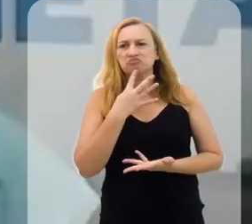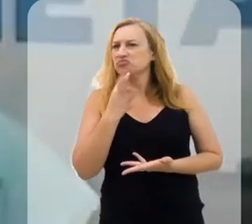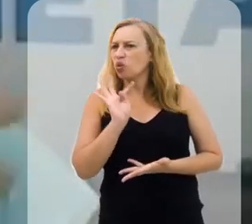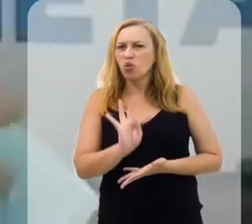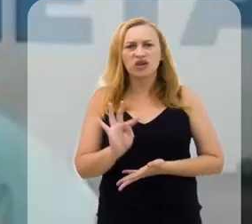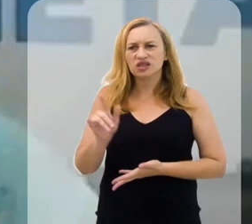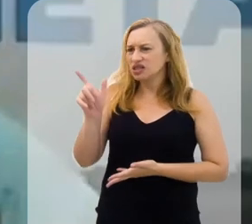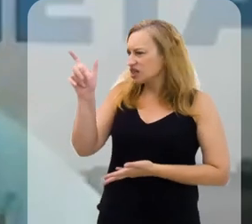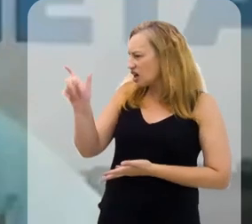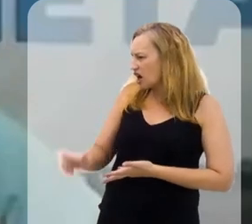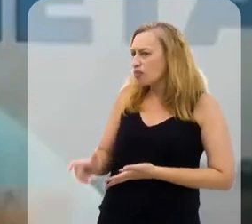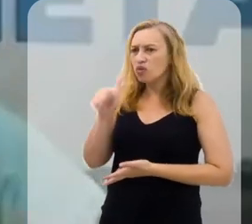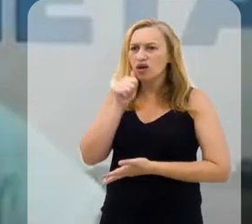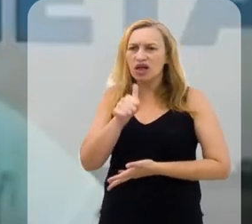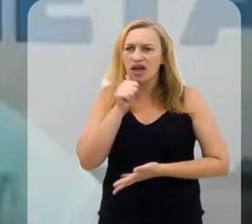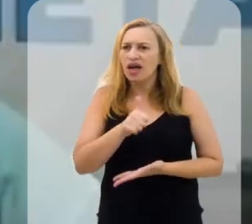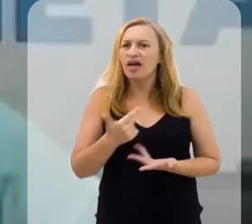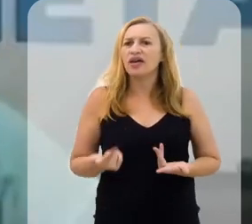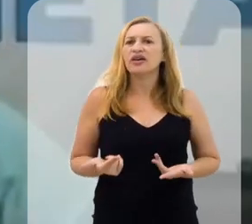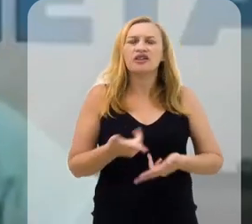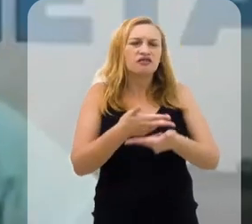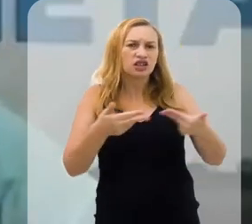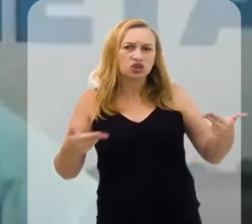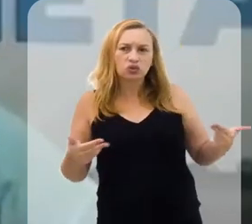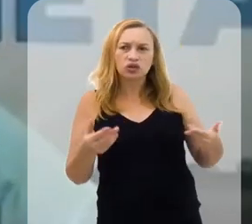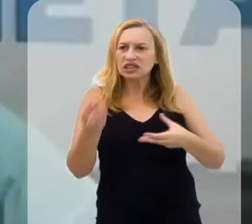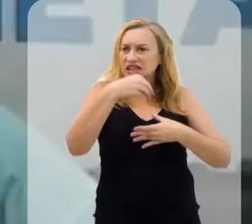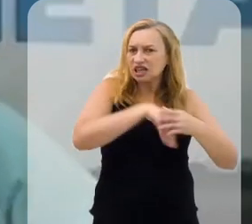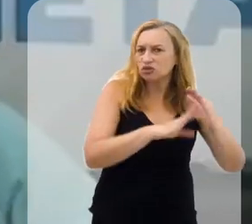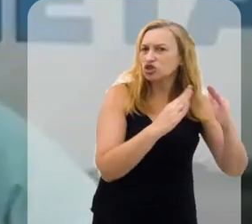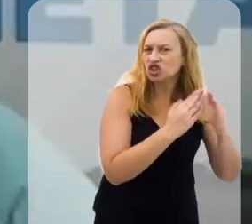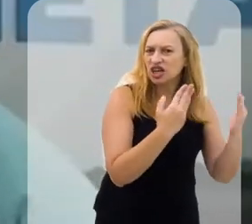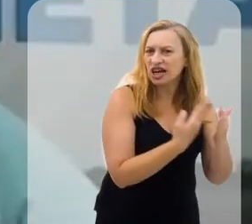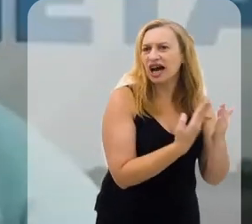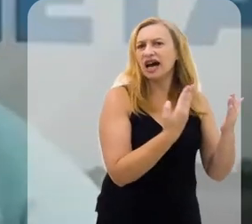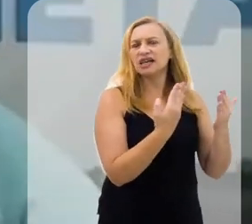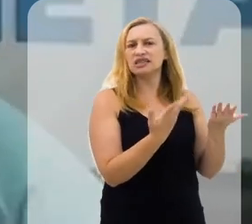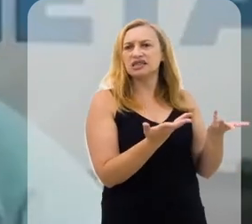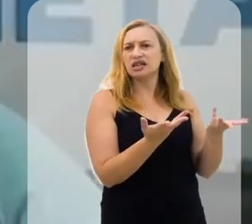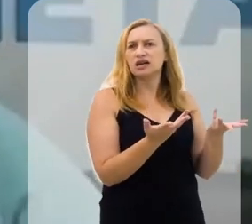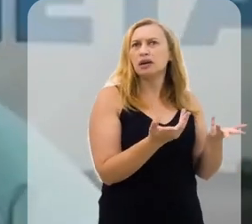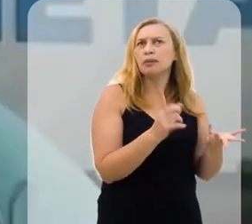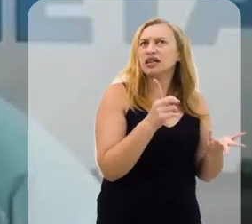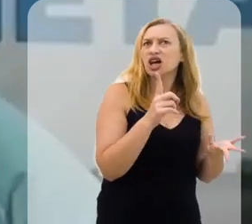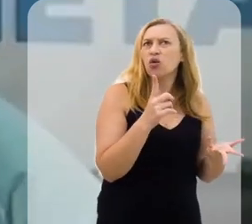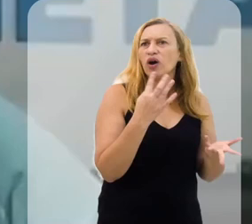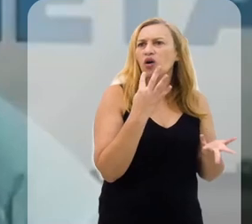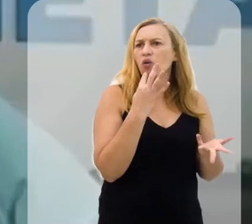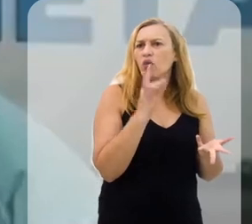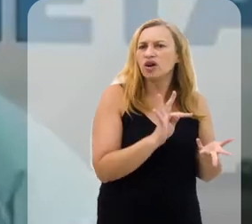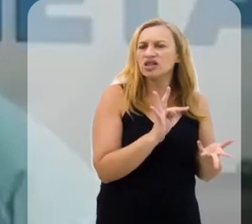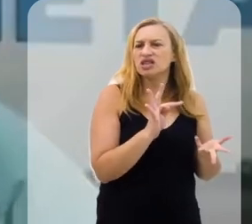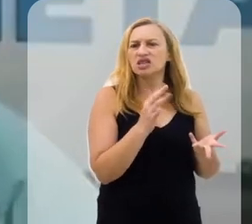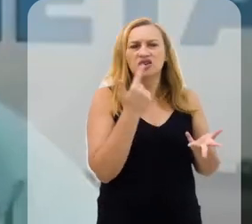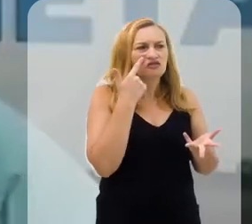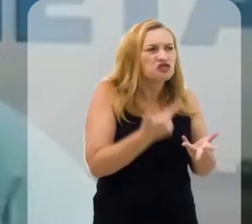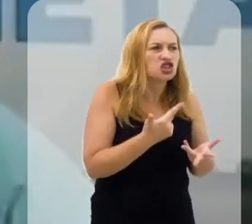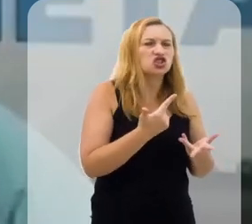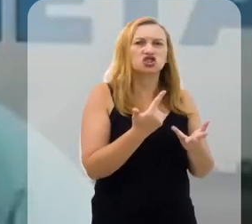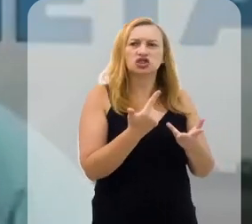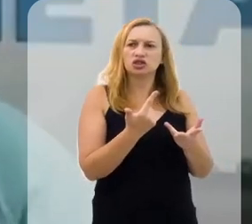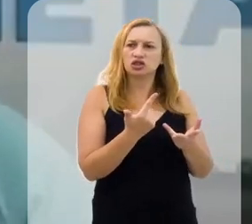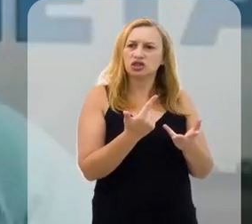que a mãe não era reconhecida, né? Que a mulher faz alguma coisa, várias coisas em casa, desempenha várias tarefas, mas não